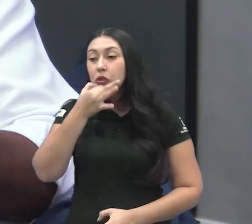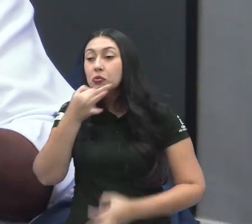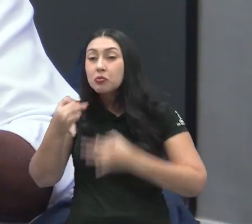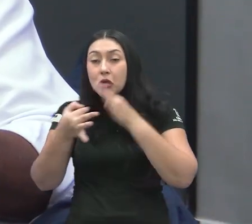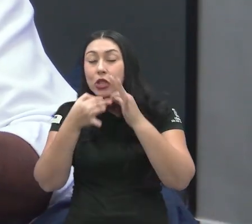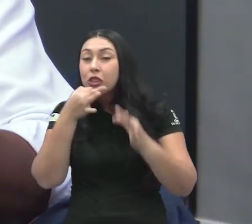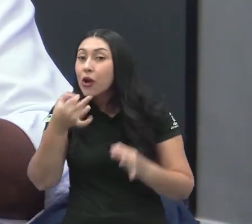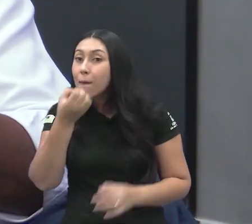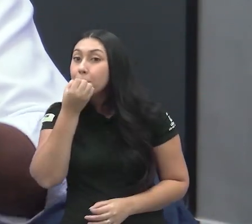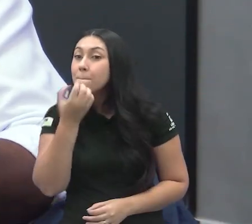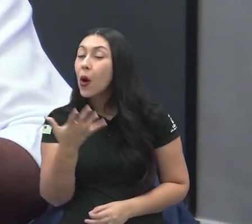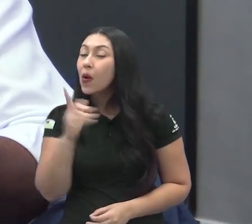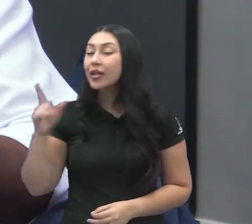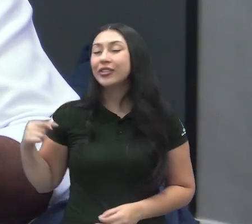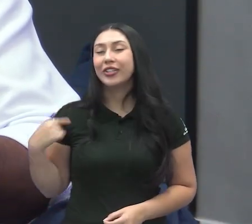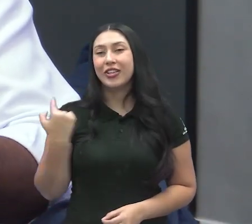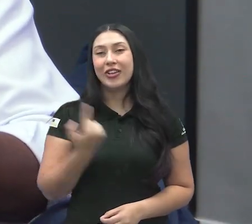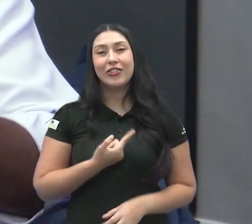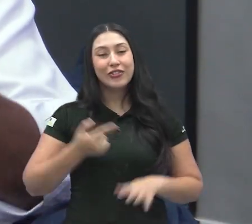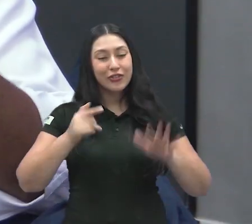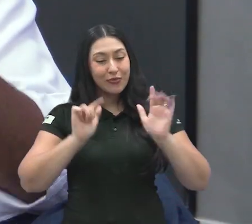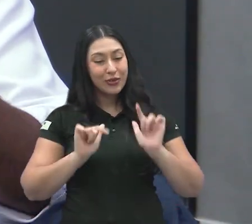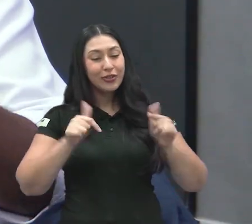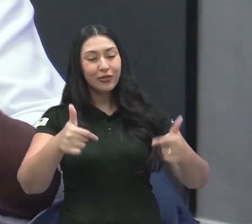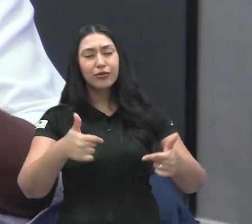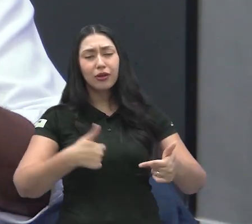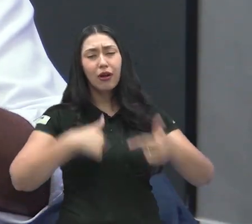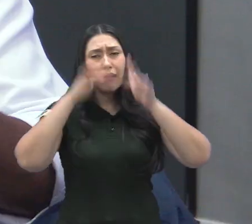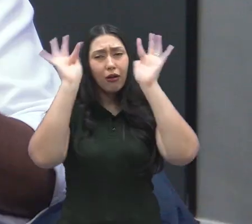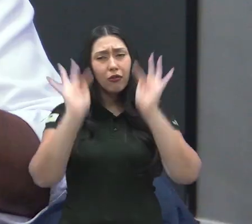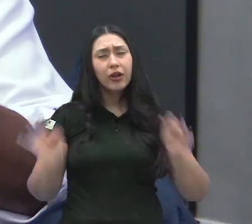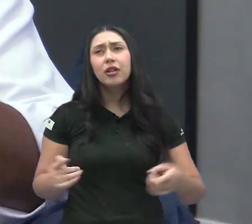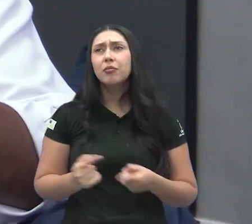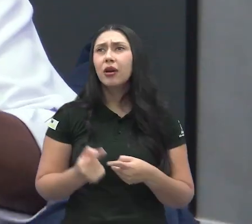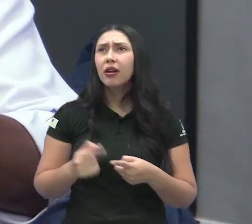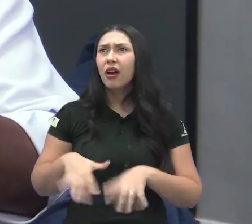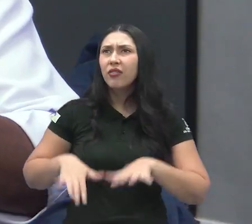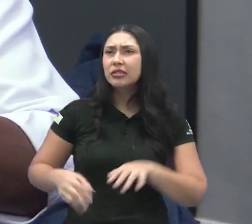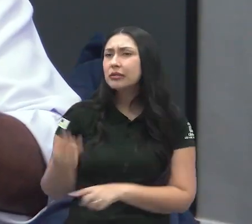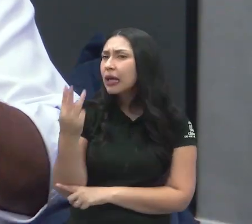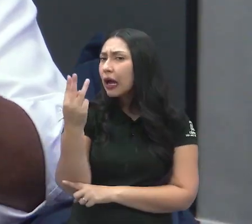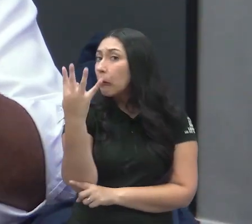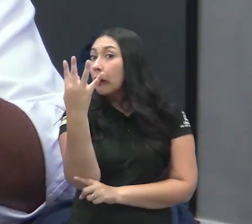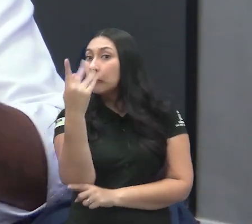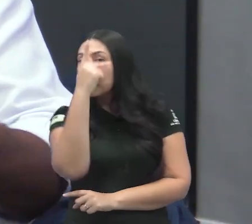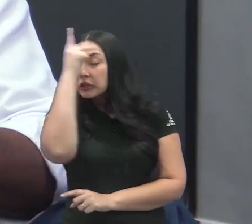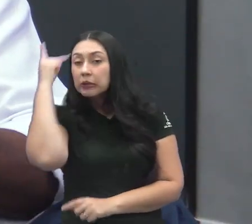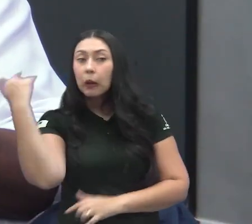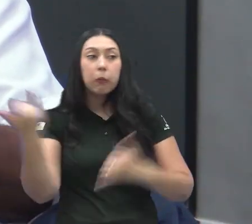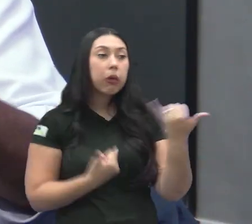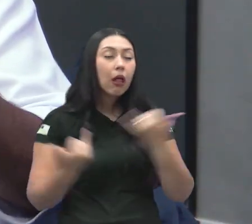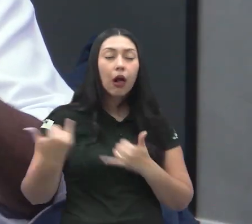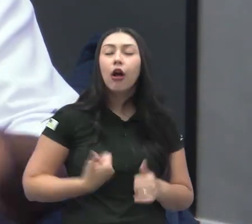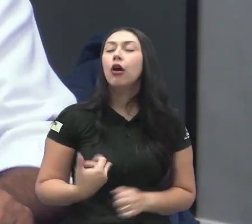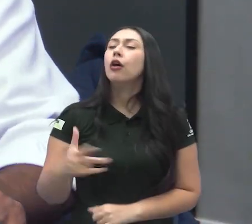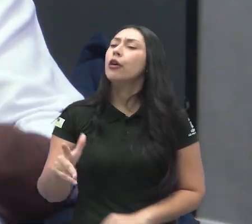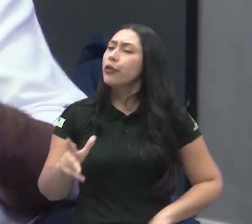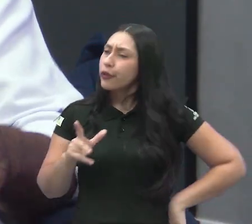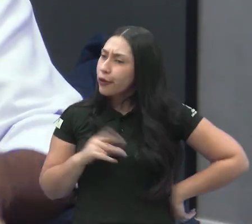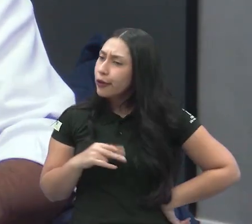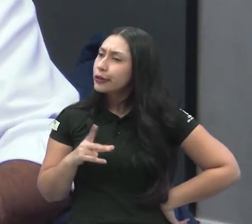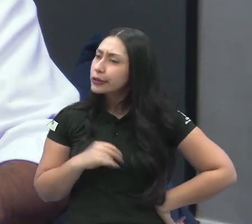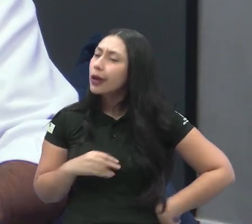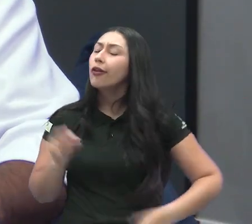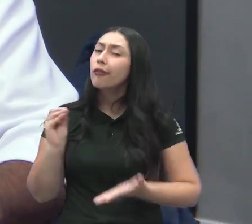por a gente ter uma ação, porque eu escutei 3, 4 pessoas e muitas pessoas falaram, nossa,